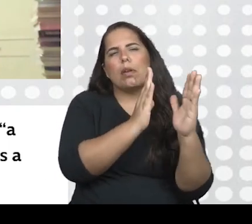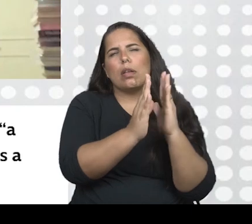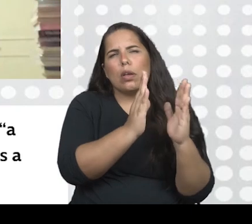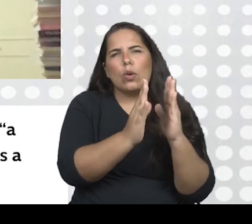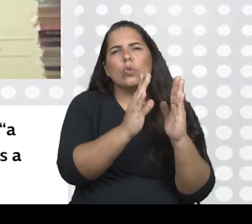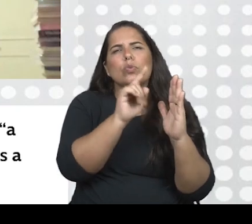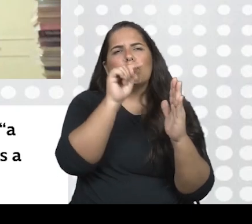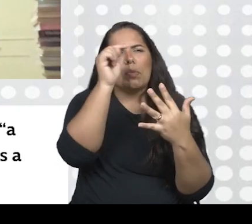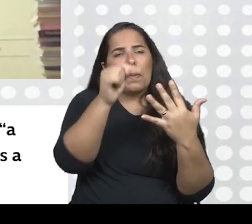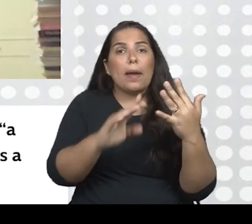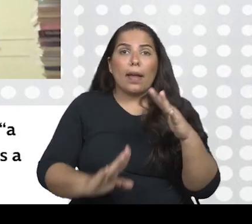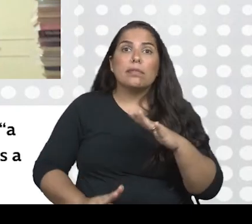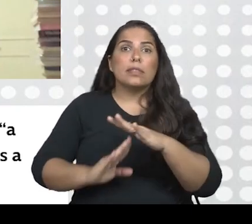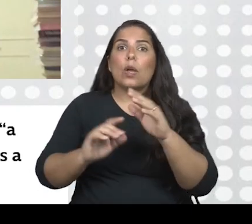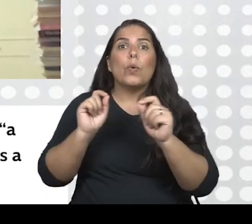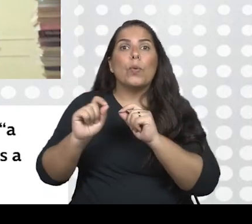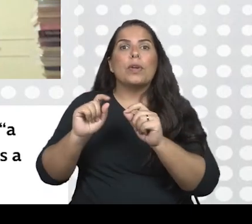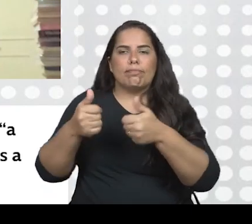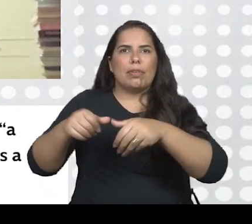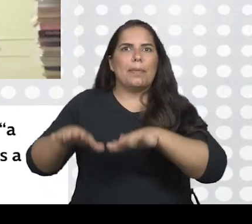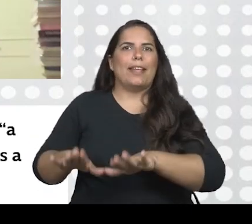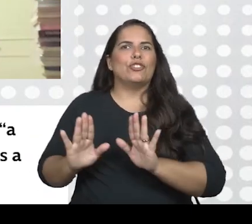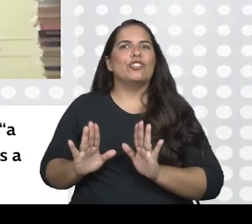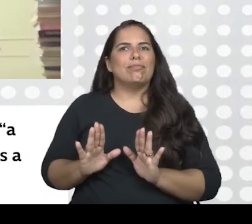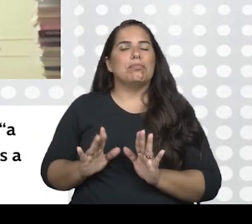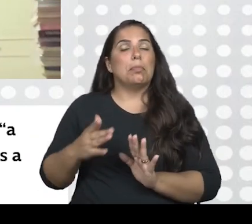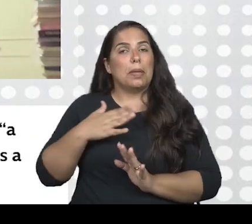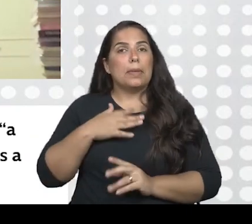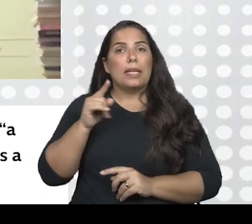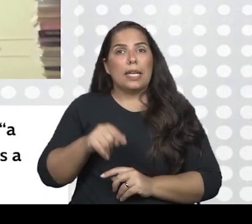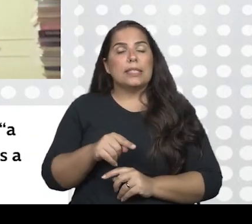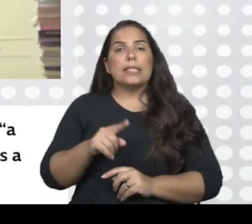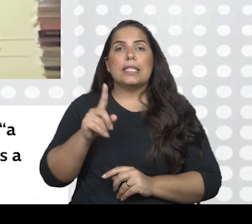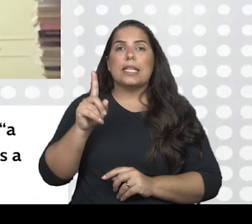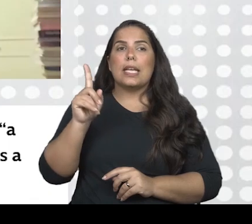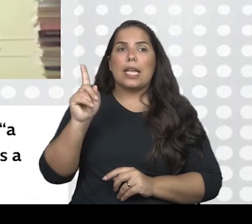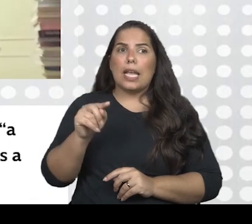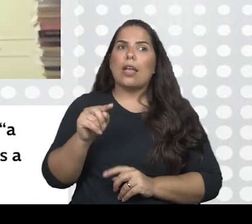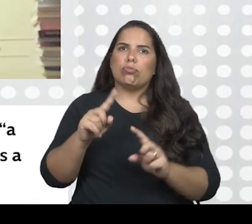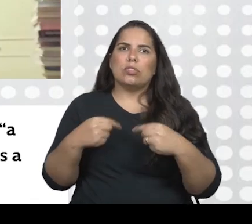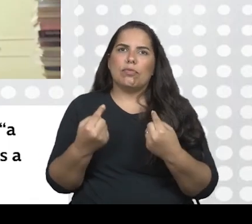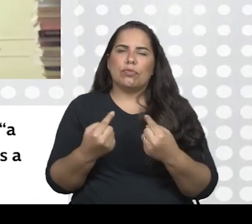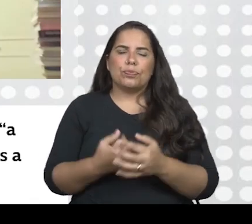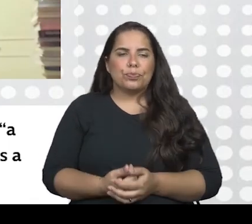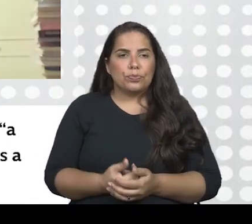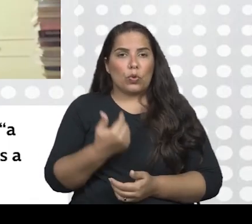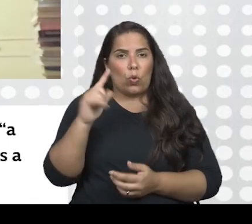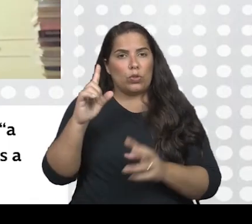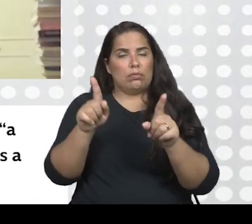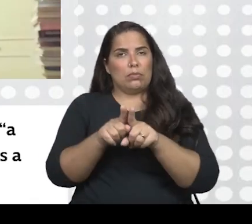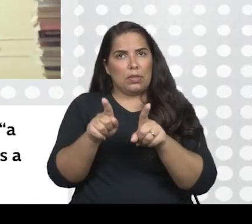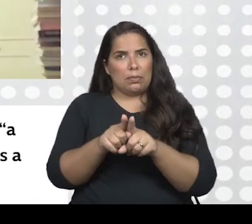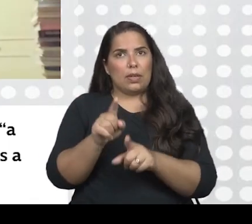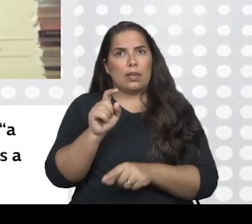temporários, pontuais, até suportes permanentes. Então, esse, para mim, é um dos desafios. O outro